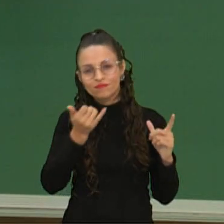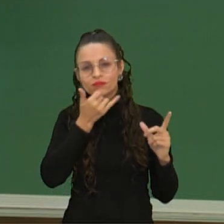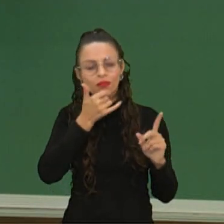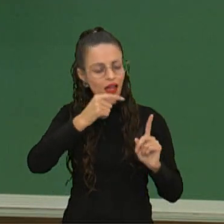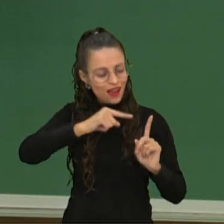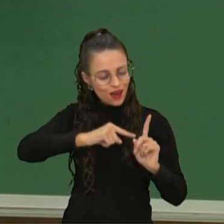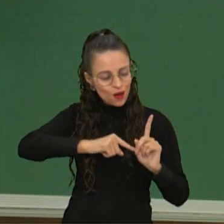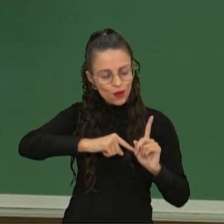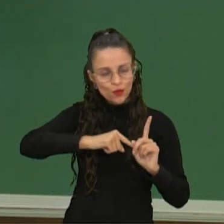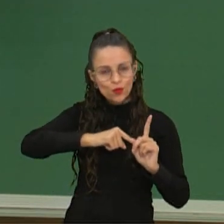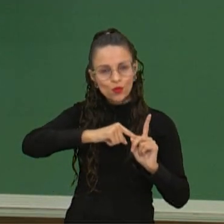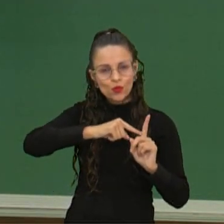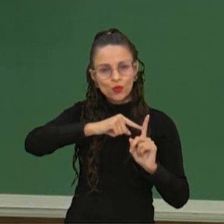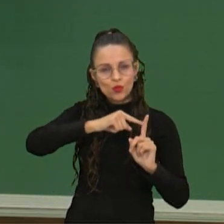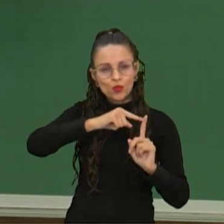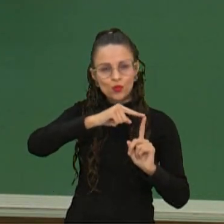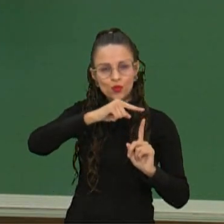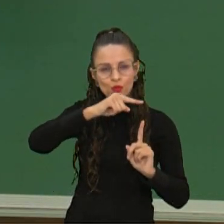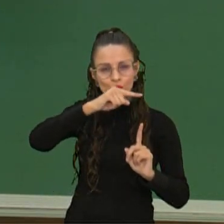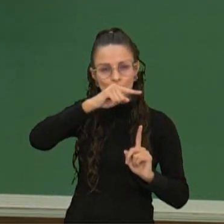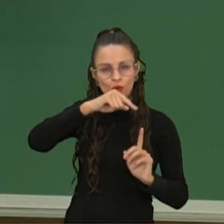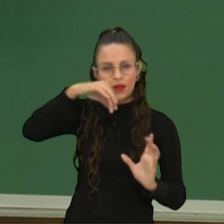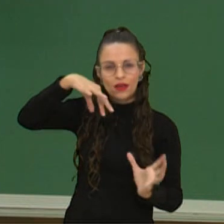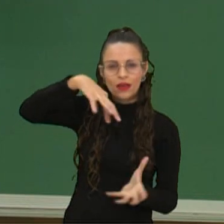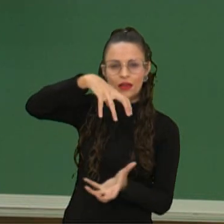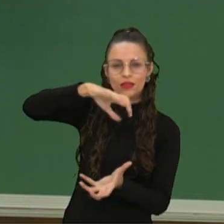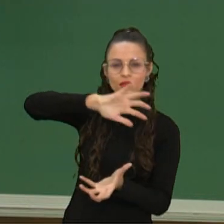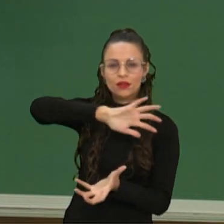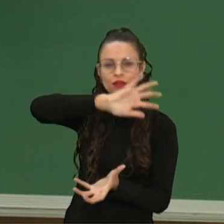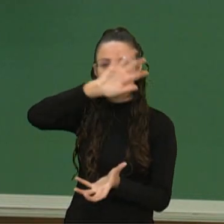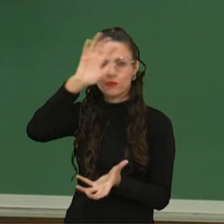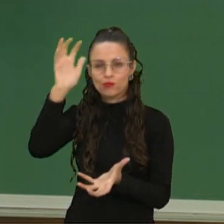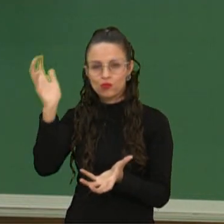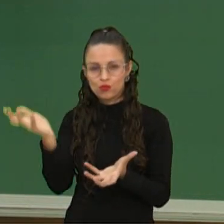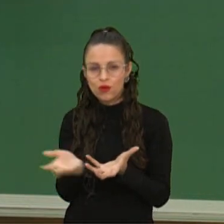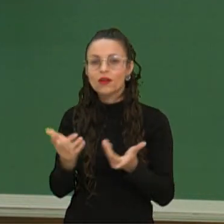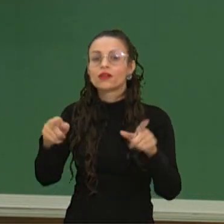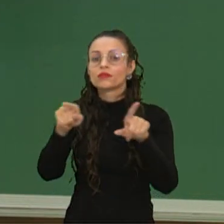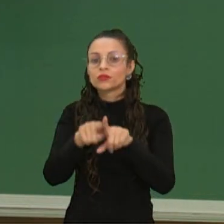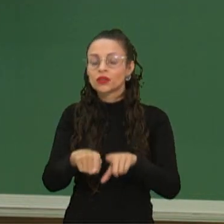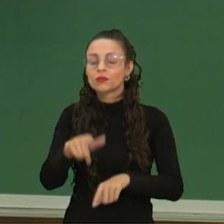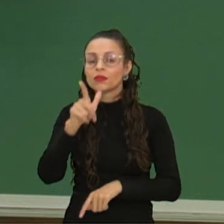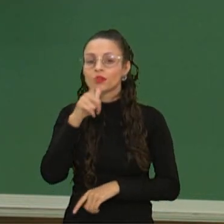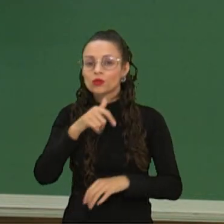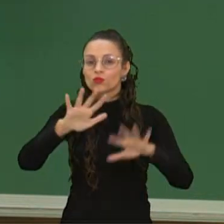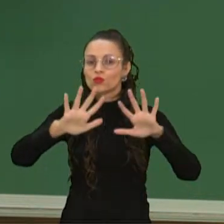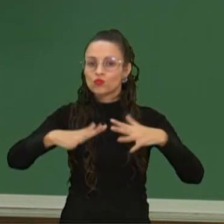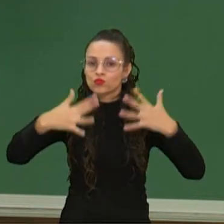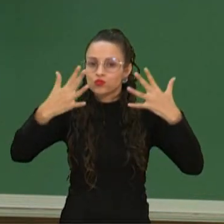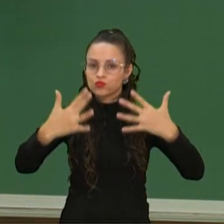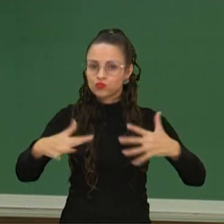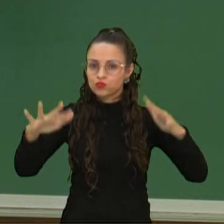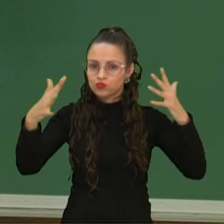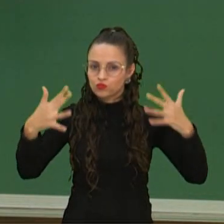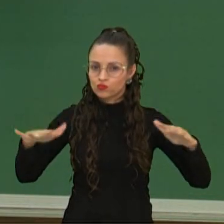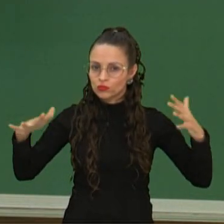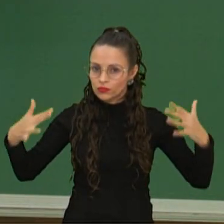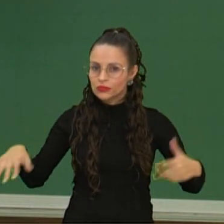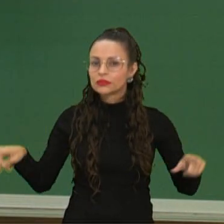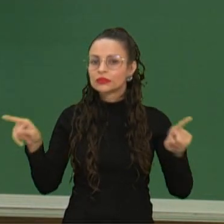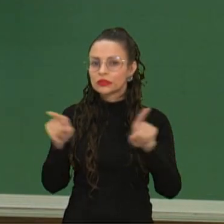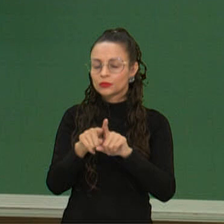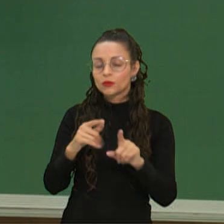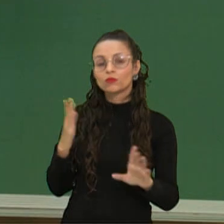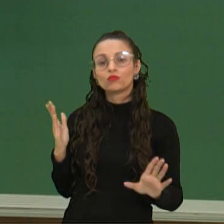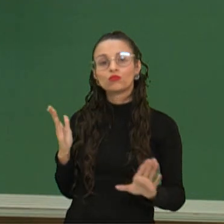temperatura da superfície da Terra e dos oceanos também, né, por conta